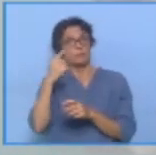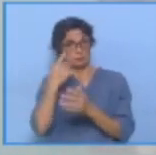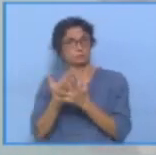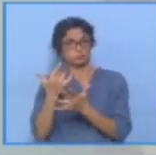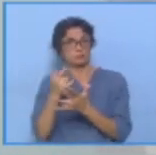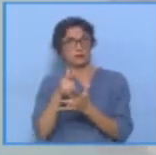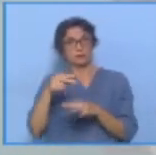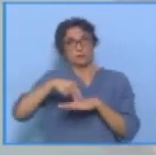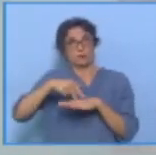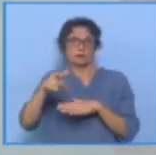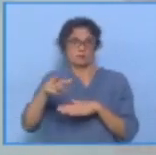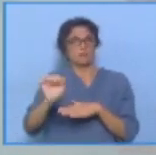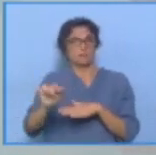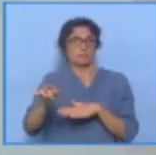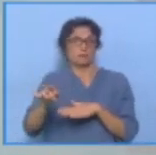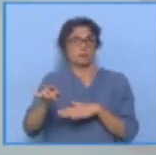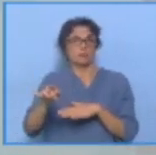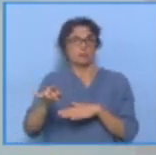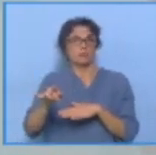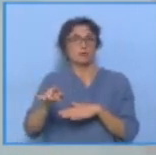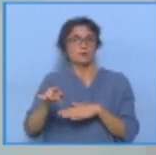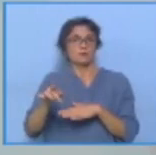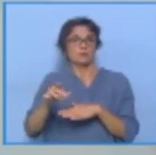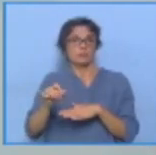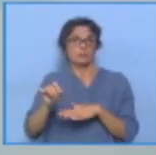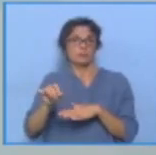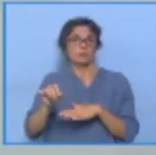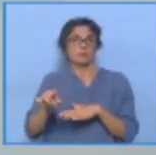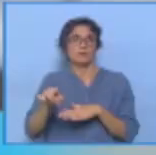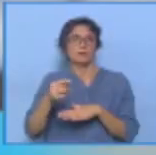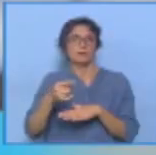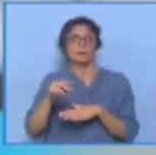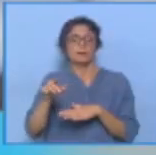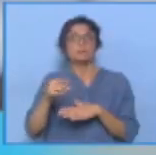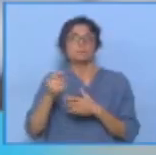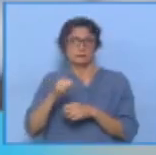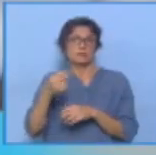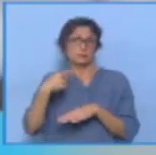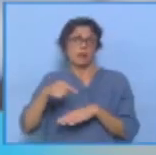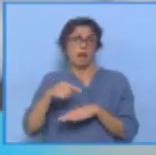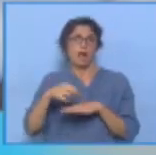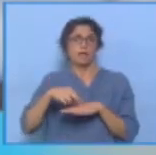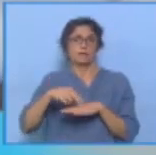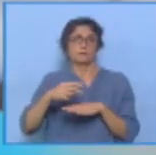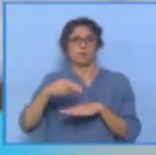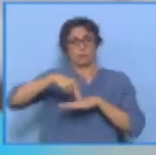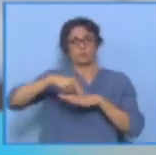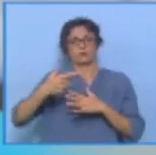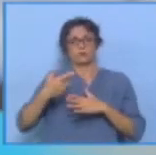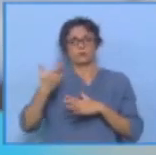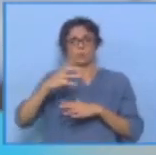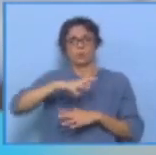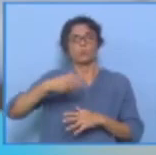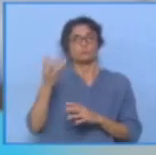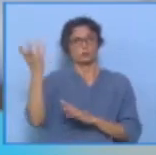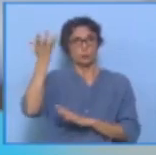um protagonismo que Dom José Tolentino Mendonça desempenha na Santa Sé. Há um protagonismo próprio de pensamento, de relação com o mundo da cultura, isso é evidente, é